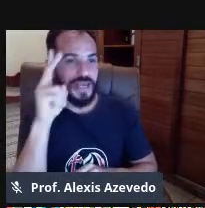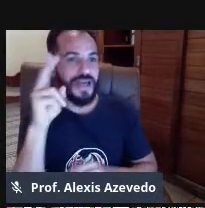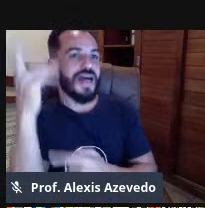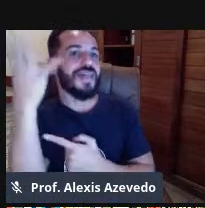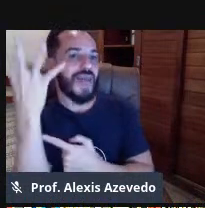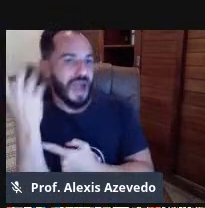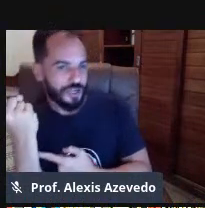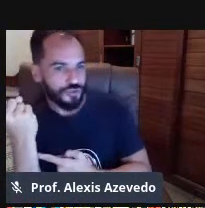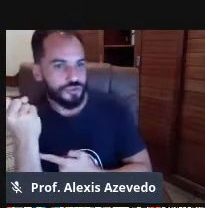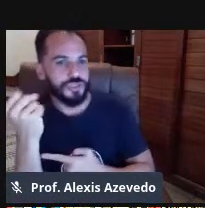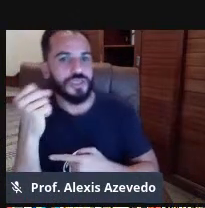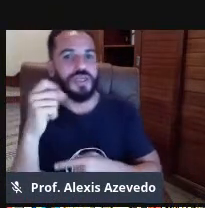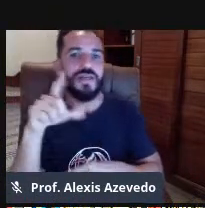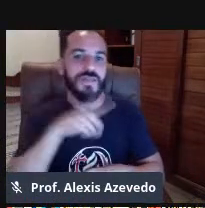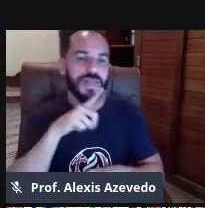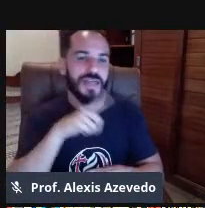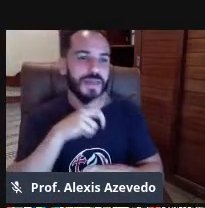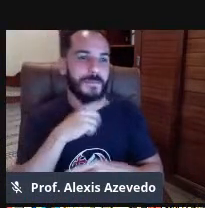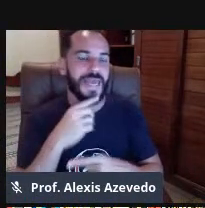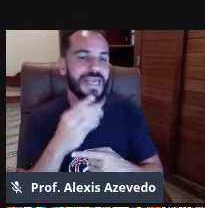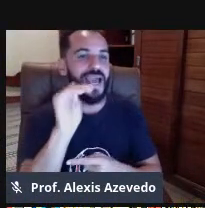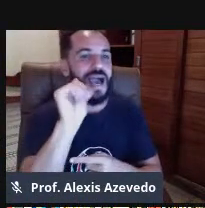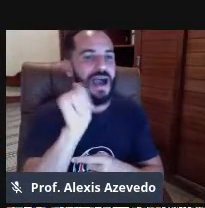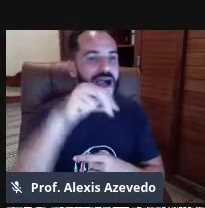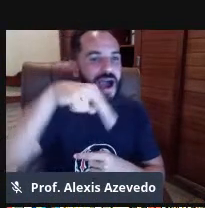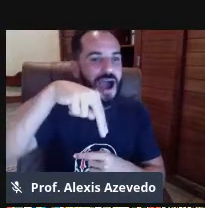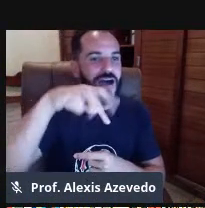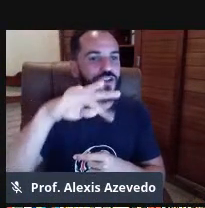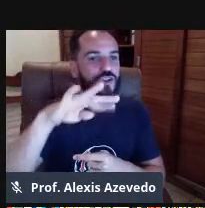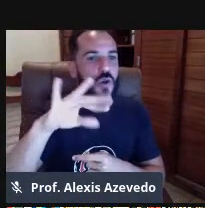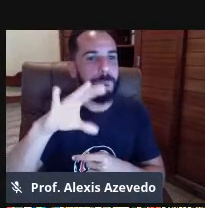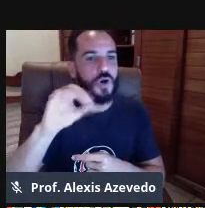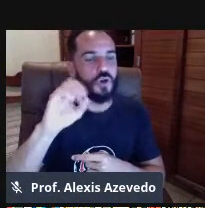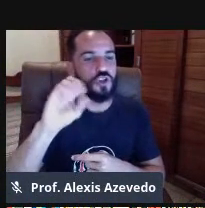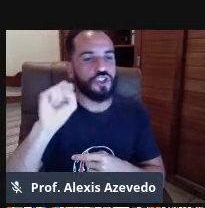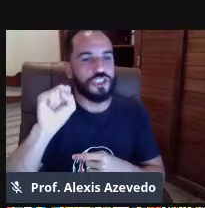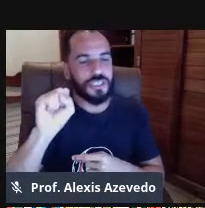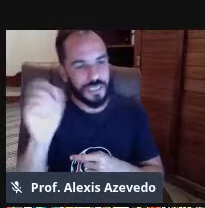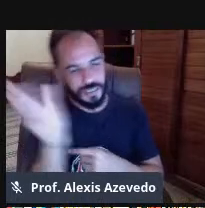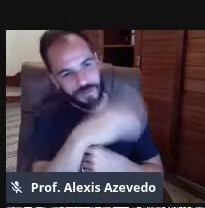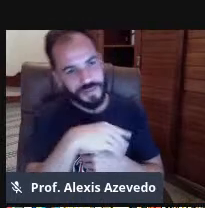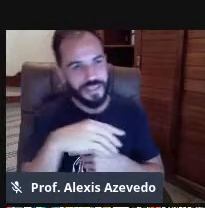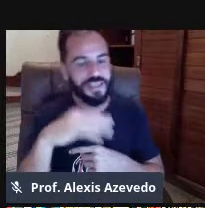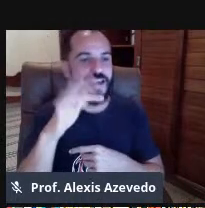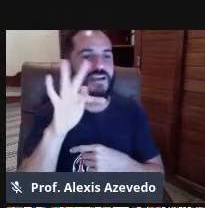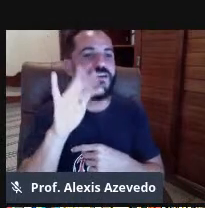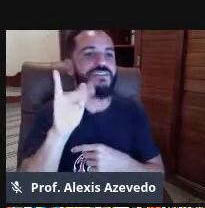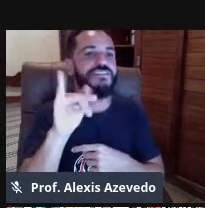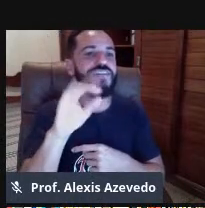oferecidas, você tem antropologia e filosofia da arte, né, como disciplinas obrigatórias.